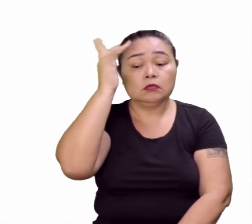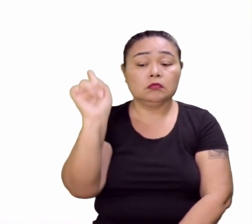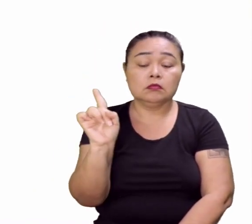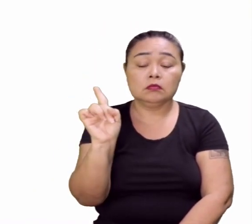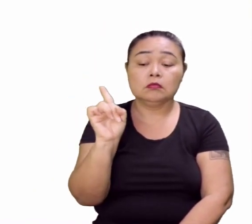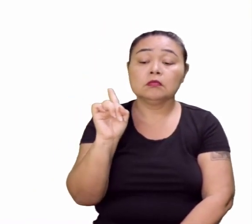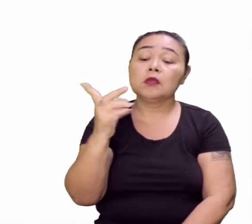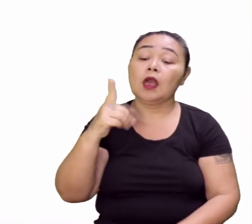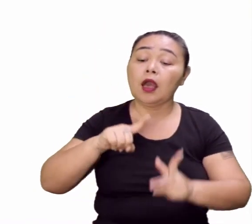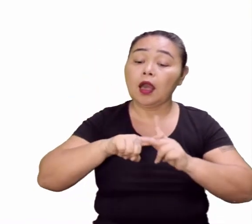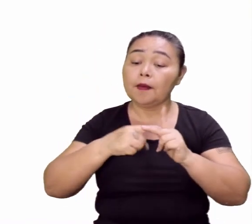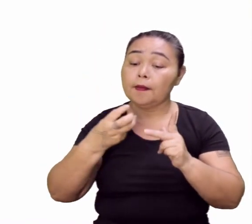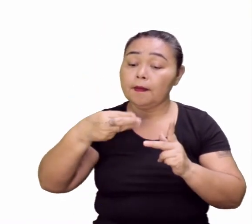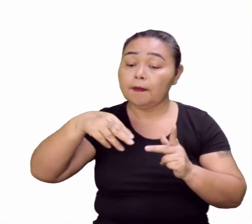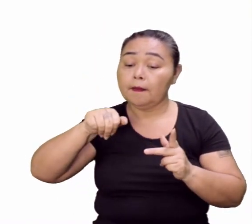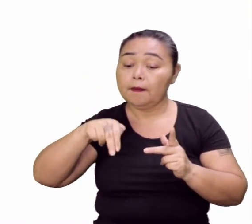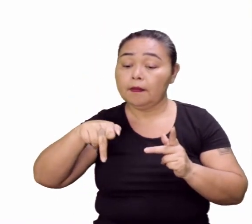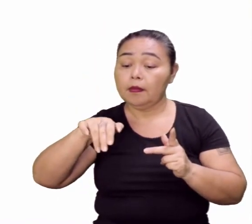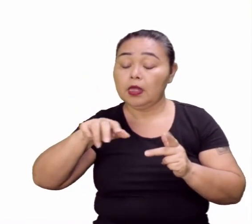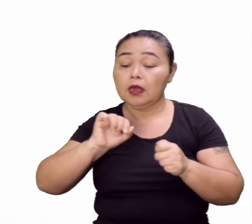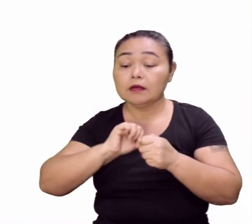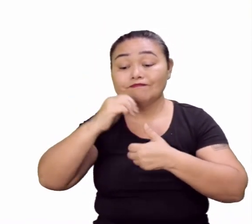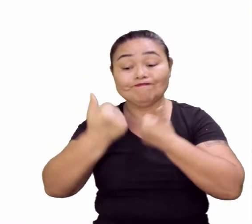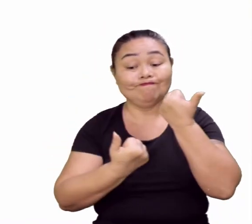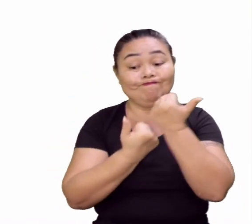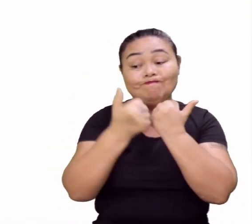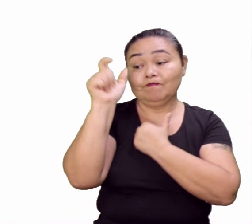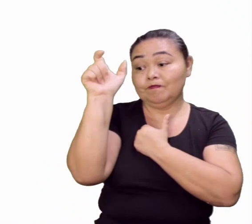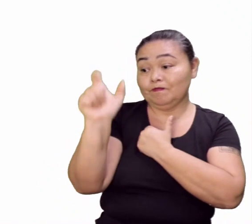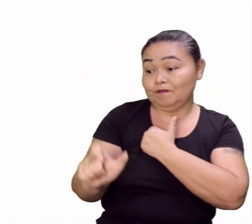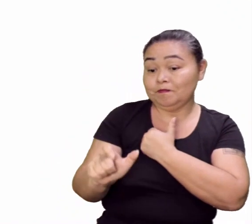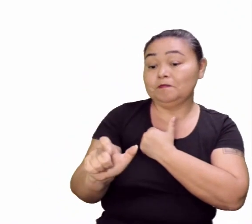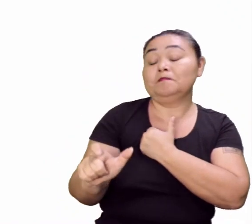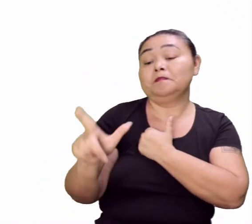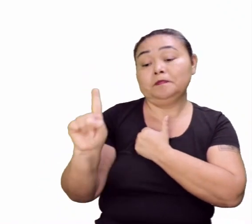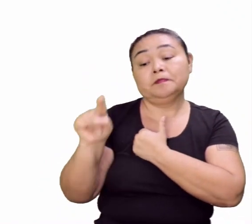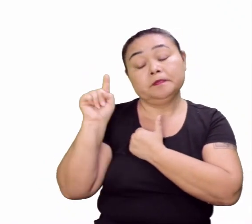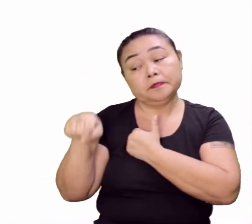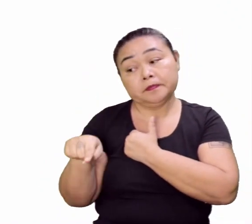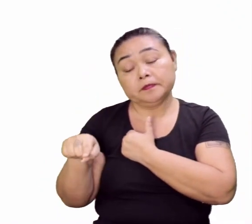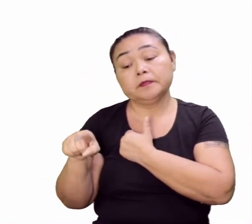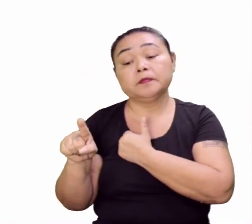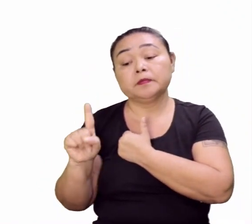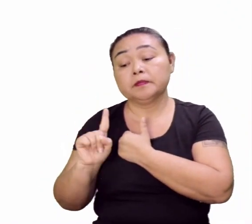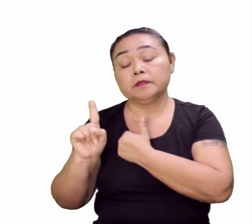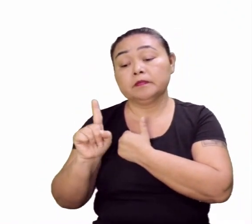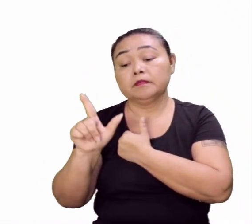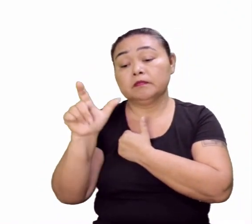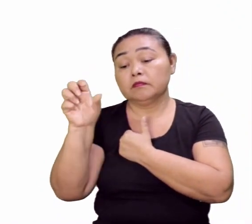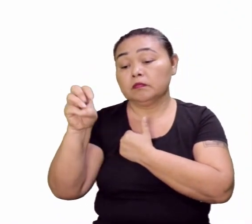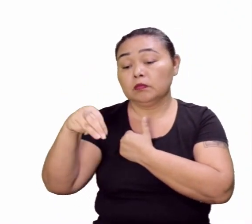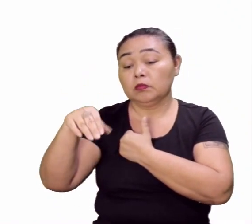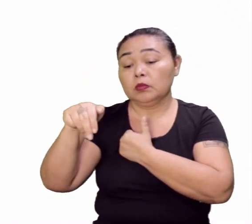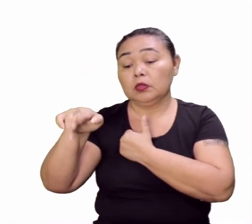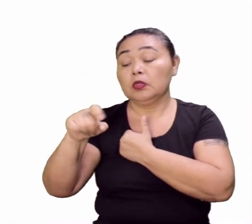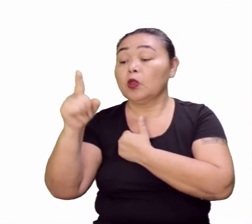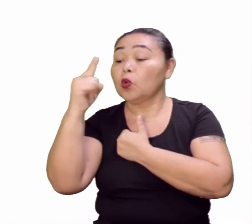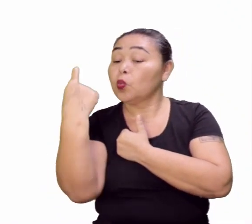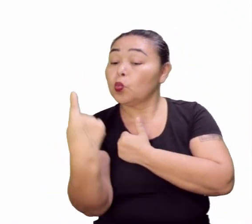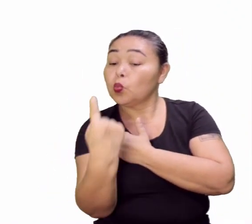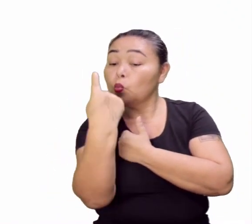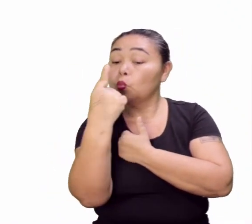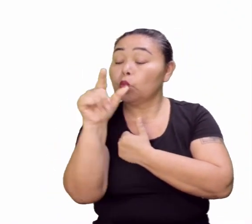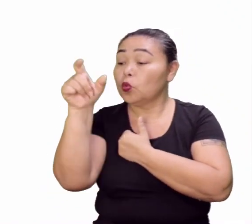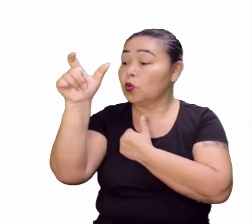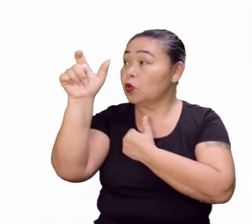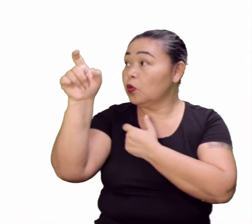a máquina fica no lugar do homem. E a máquina, ele não fica no lugar só de um do